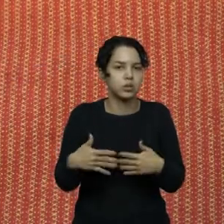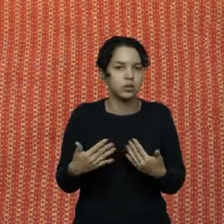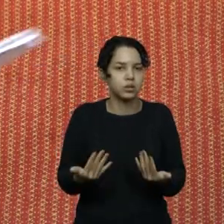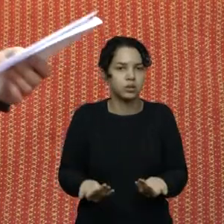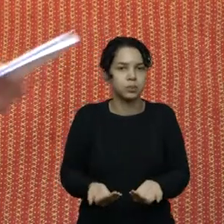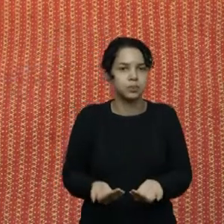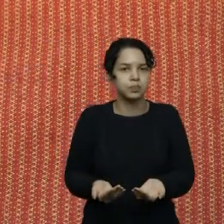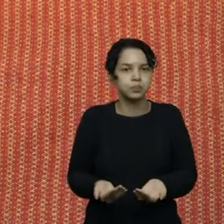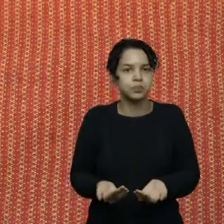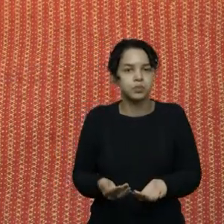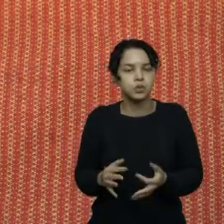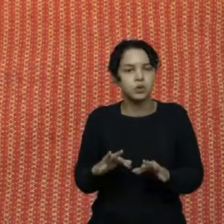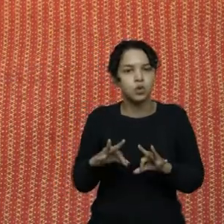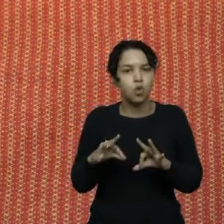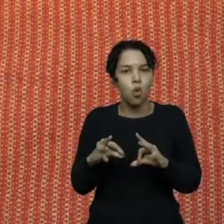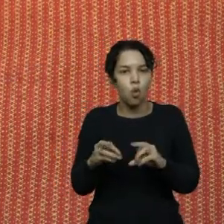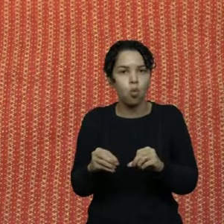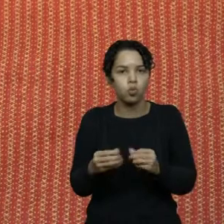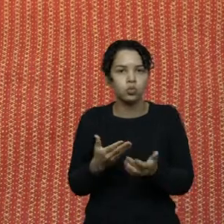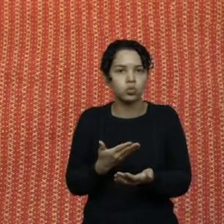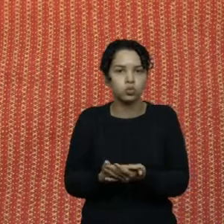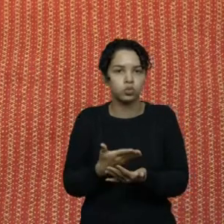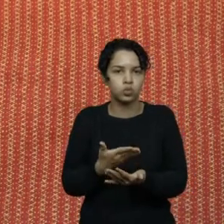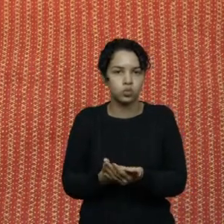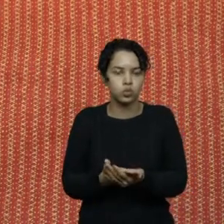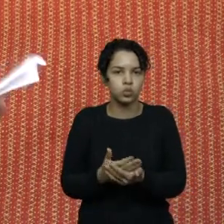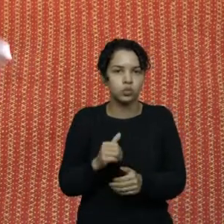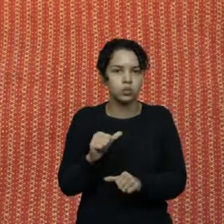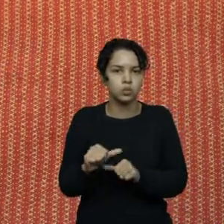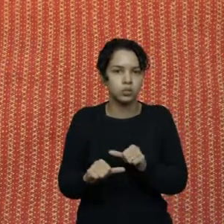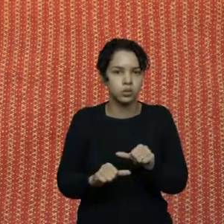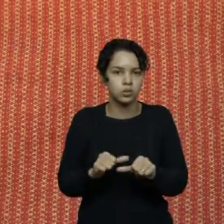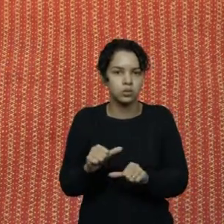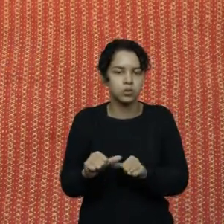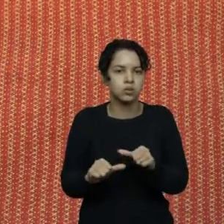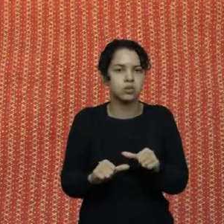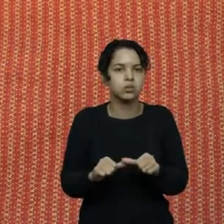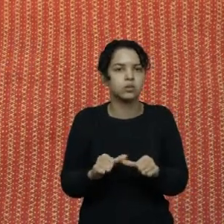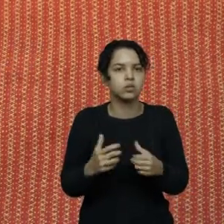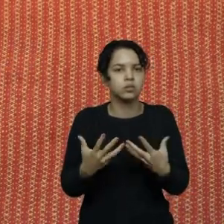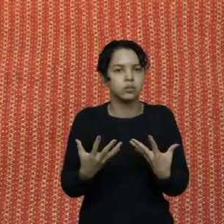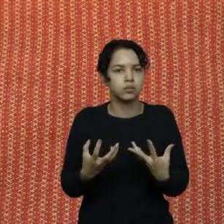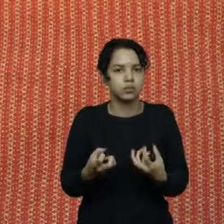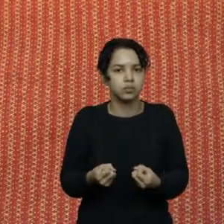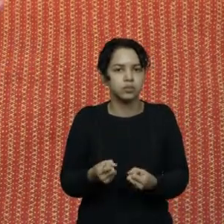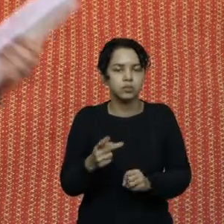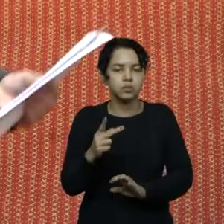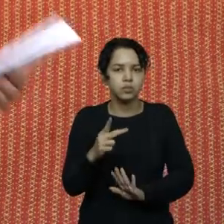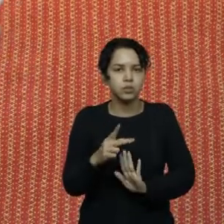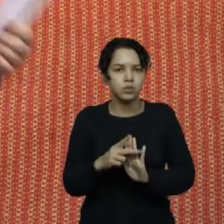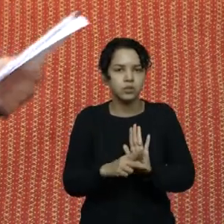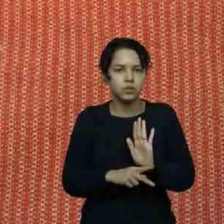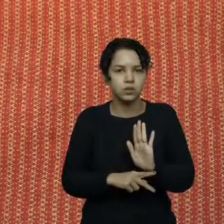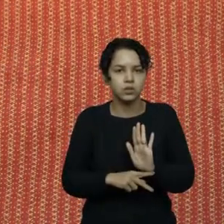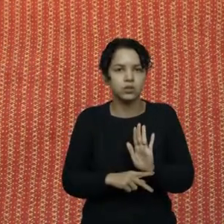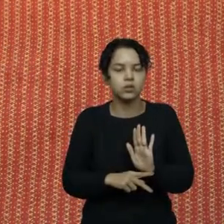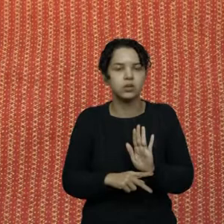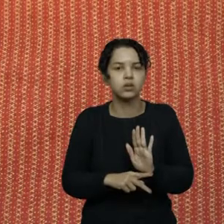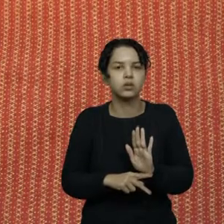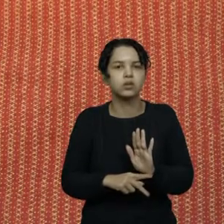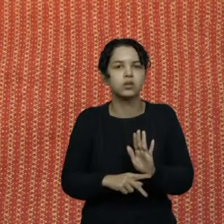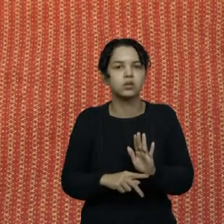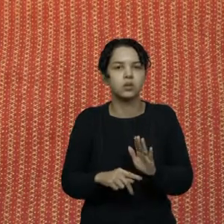todos que estudaram essa mudança são favoráveis a isso por e como agora